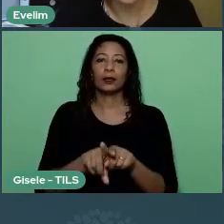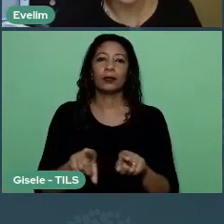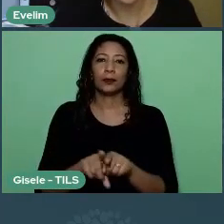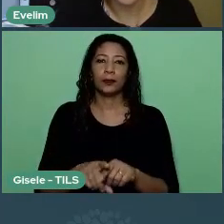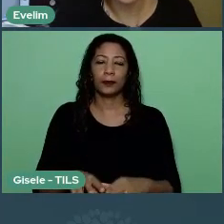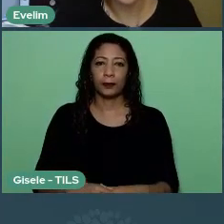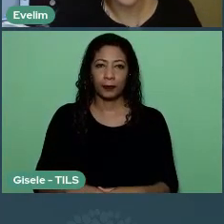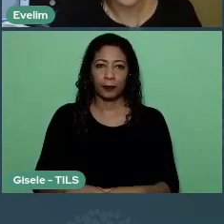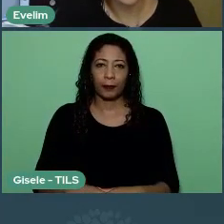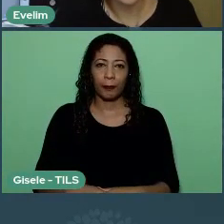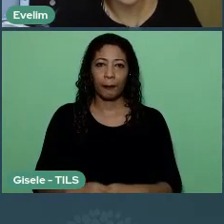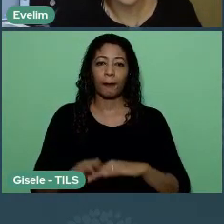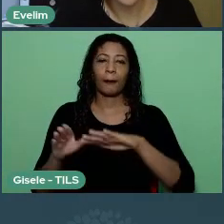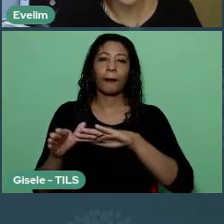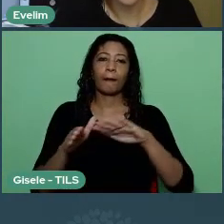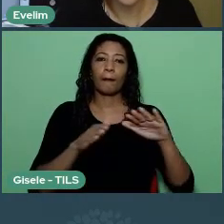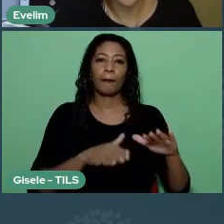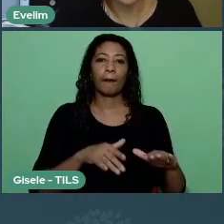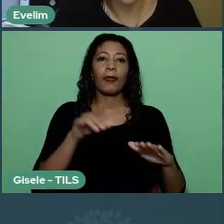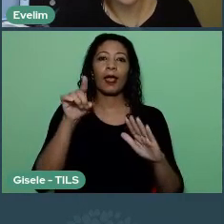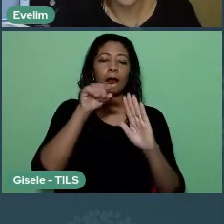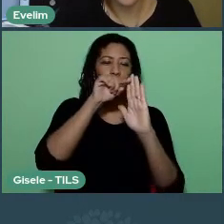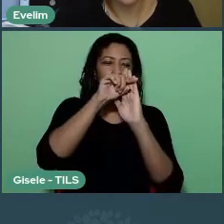Essa revisão sistemática traz aí